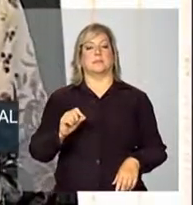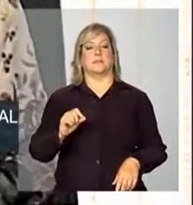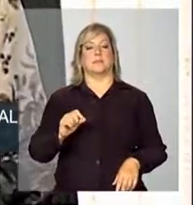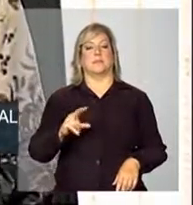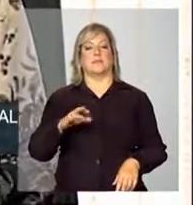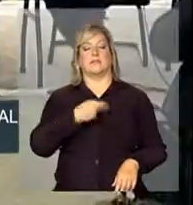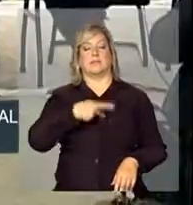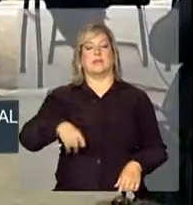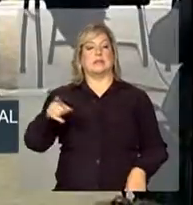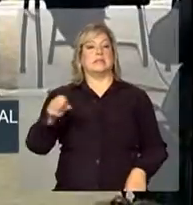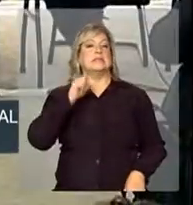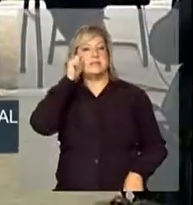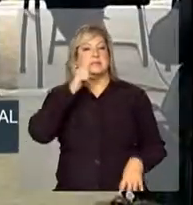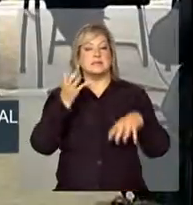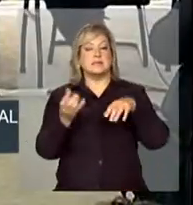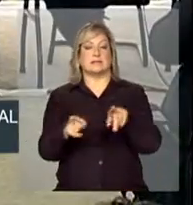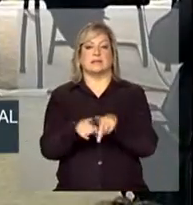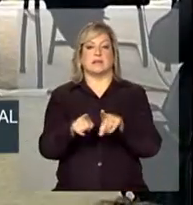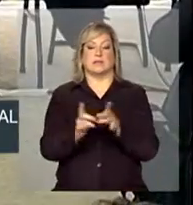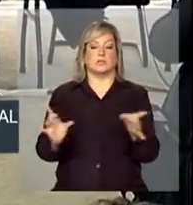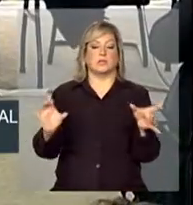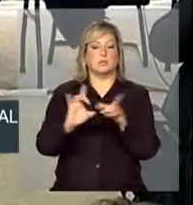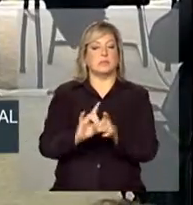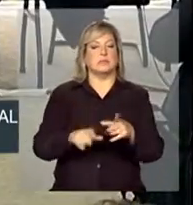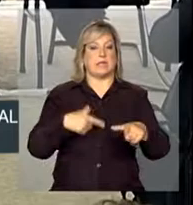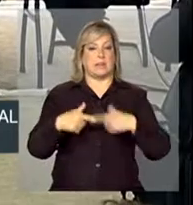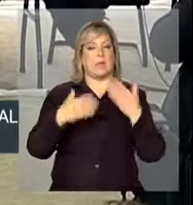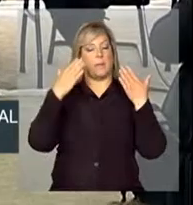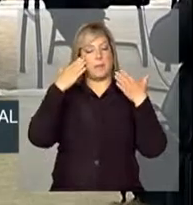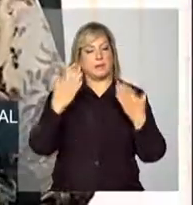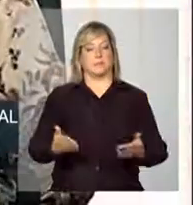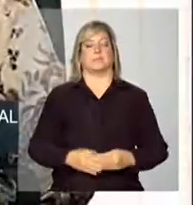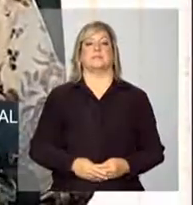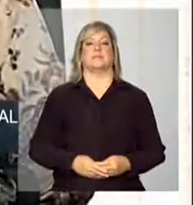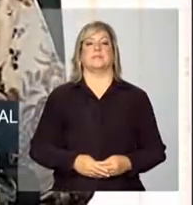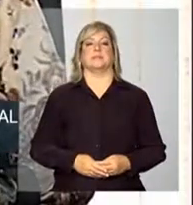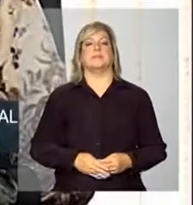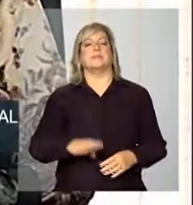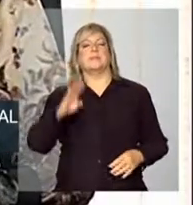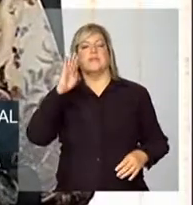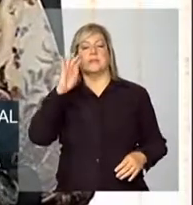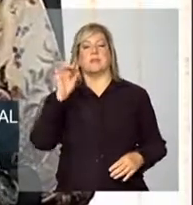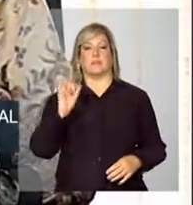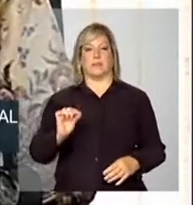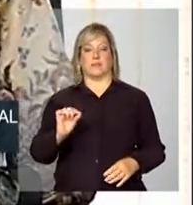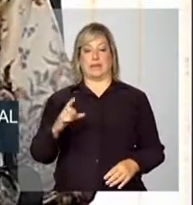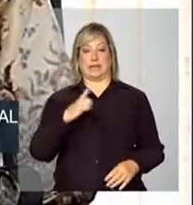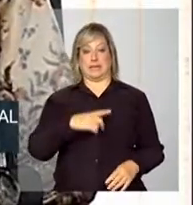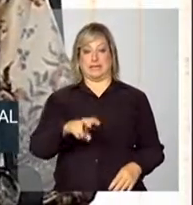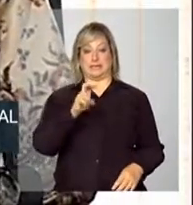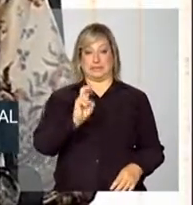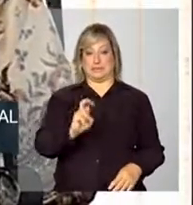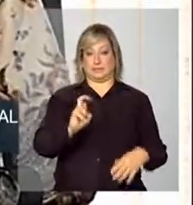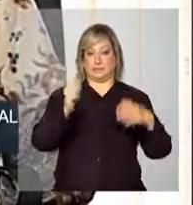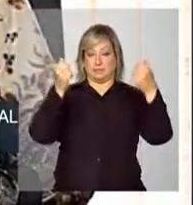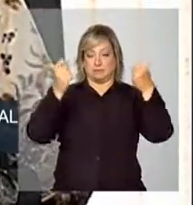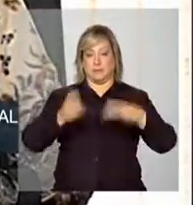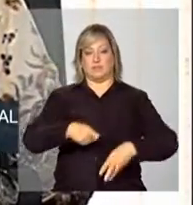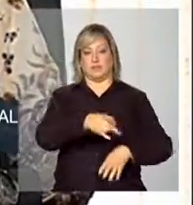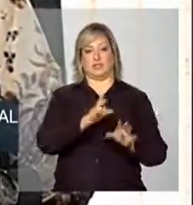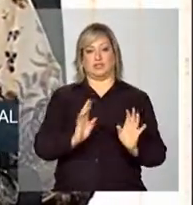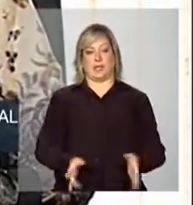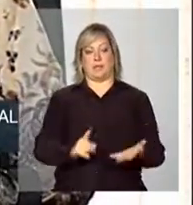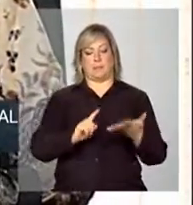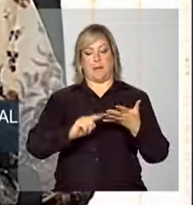relatora Obrigada pela pelo trabalho conjunto em Minas Gerais Ministro é as cinco eixos que foram apresentados